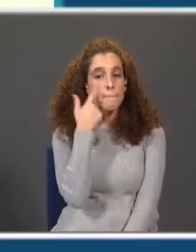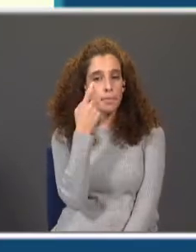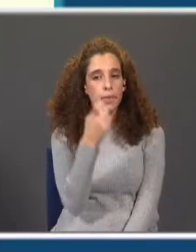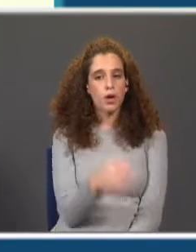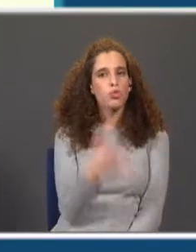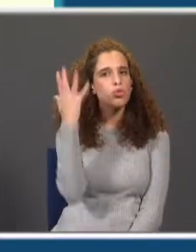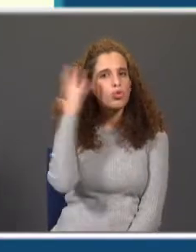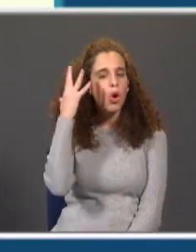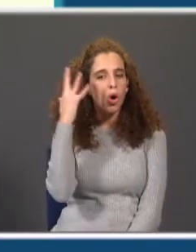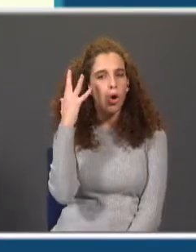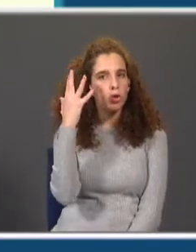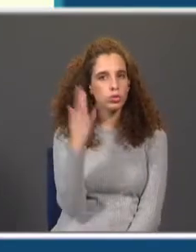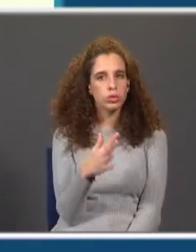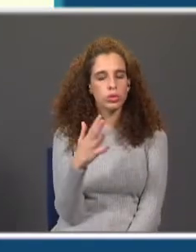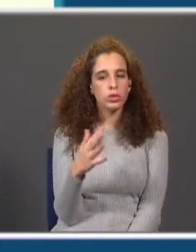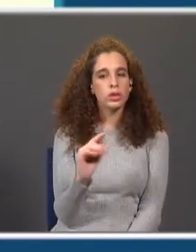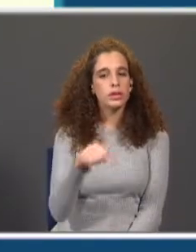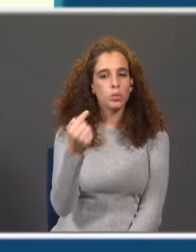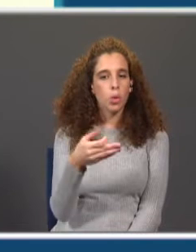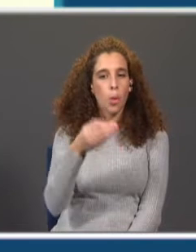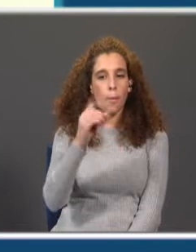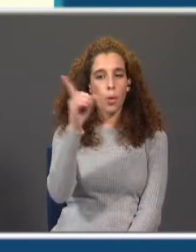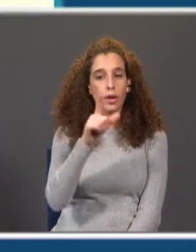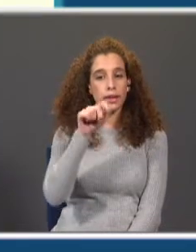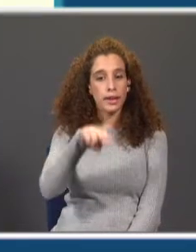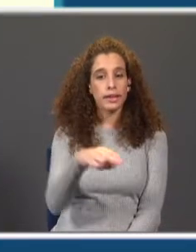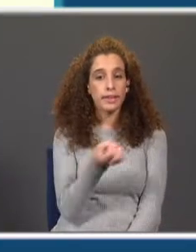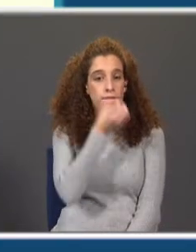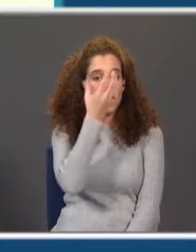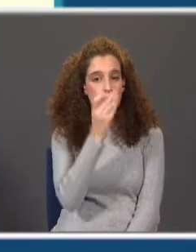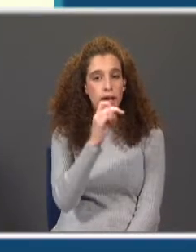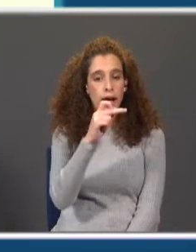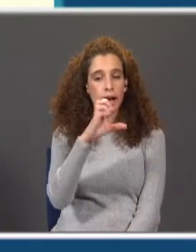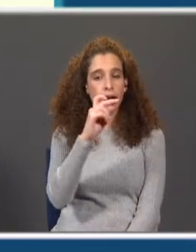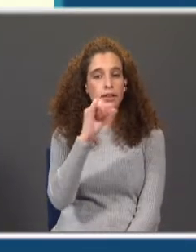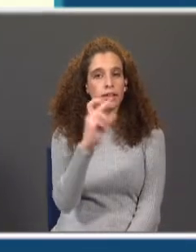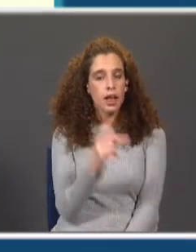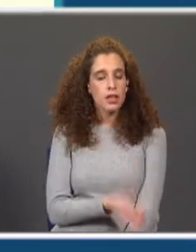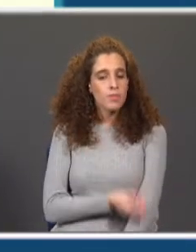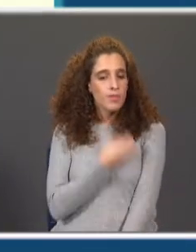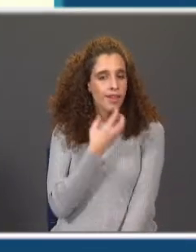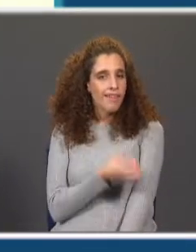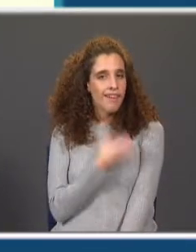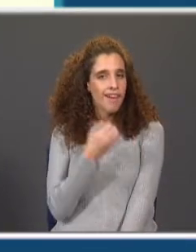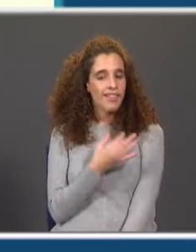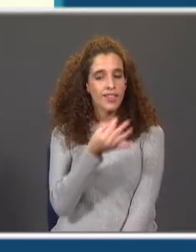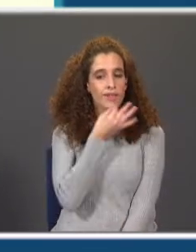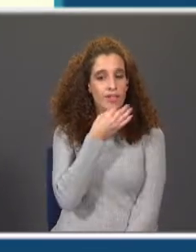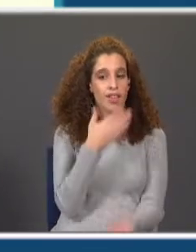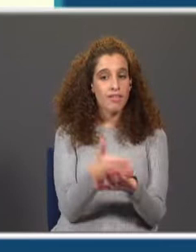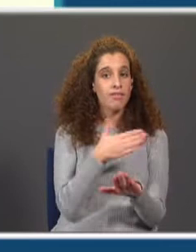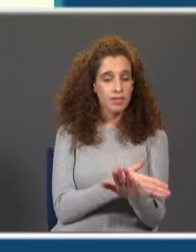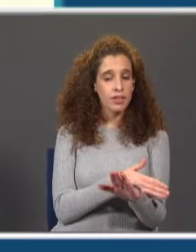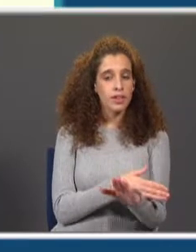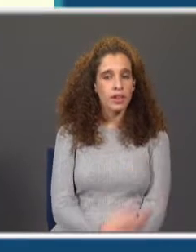os sons, o som, depois o pólen da acácia, não é? E as paixões de que já tínhamos falado há pouco e que